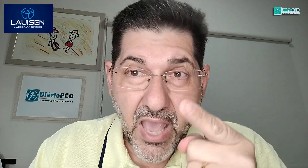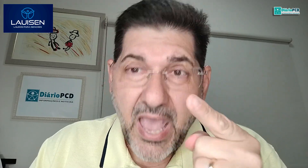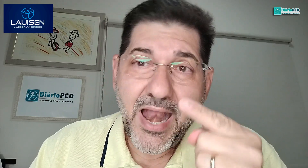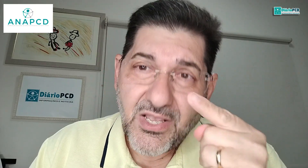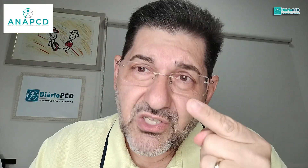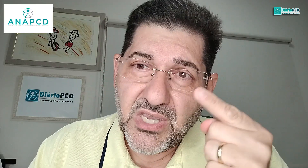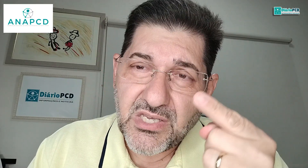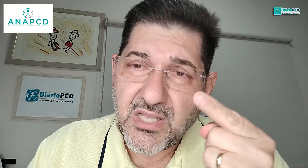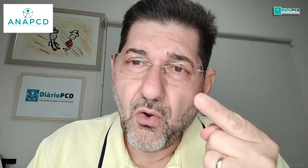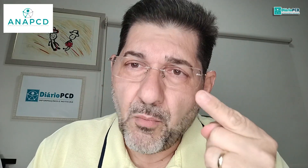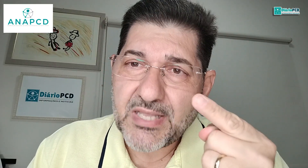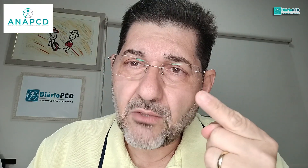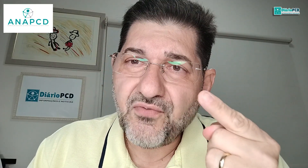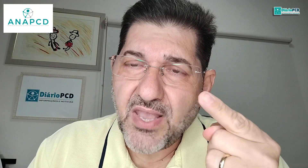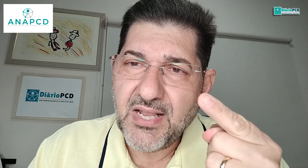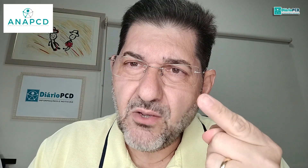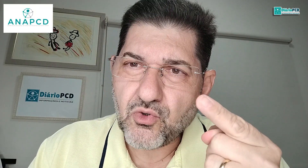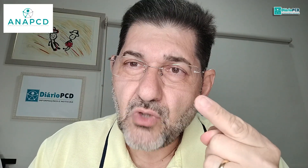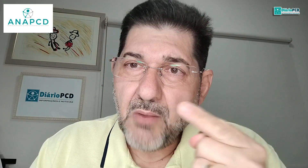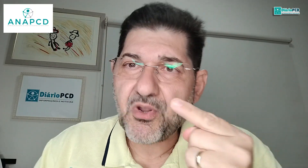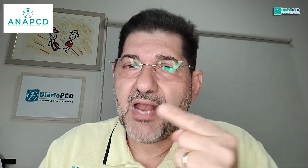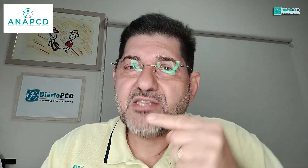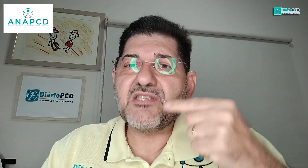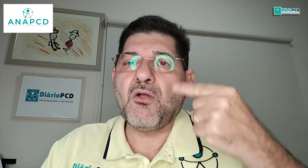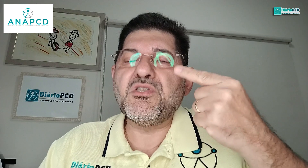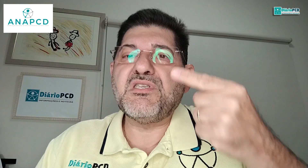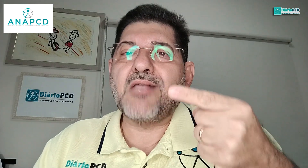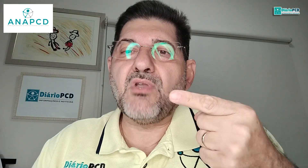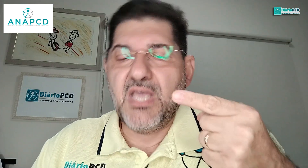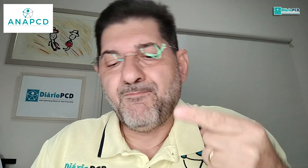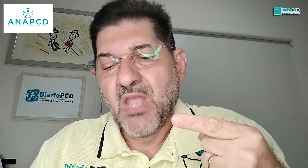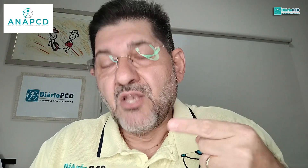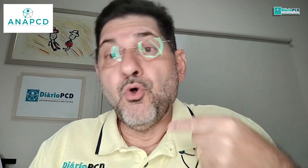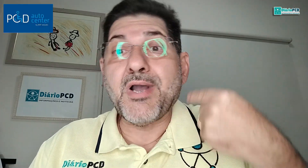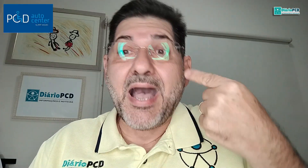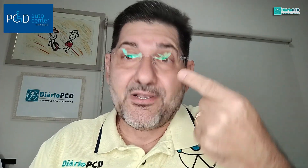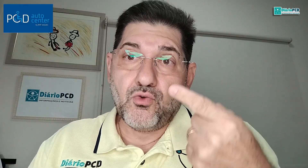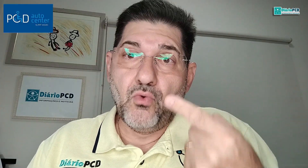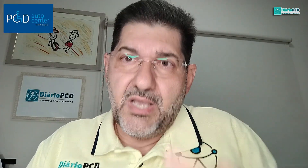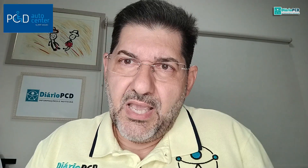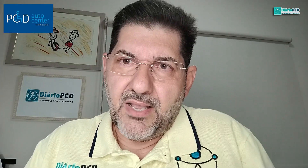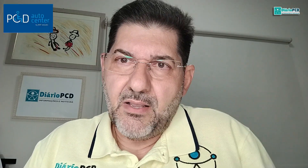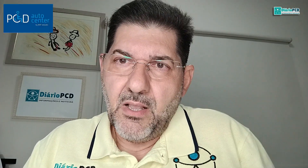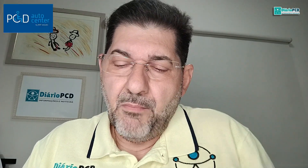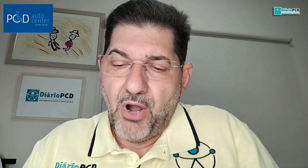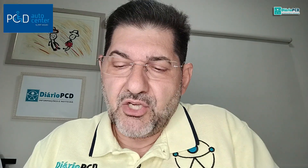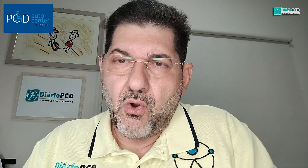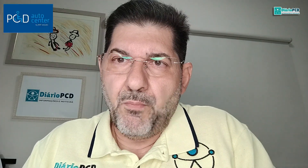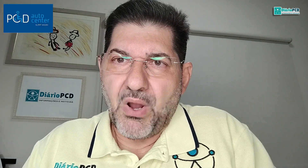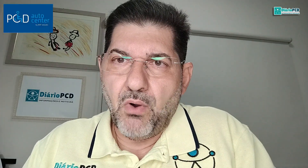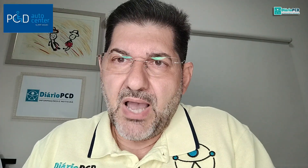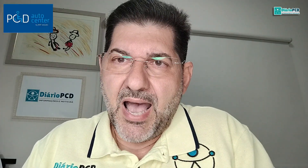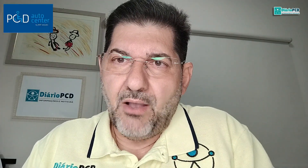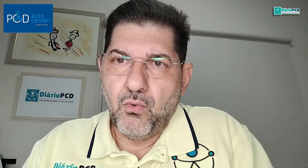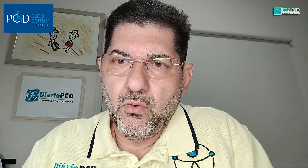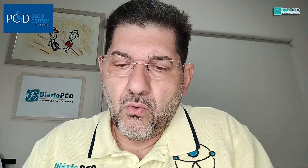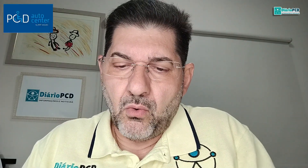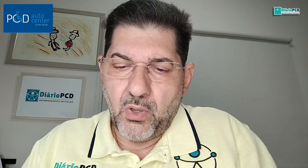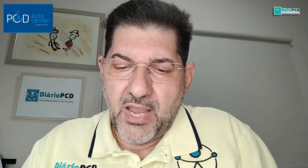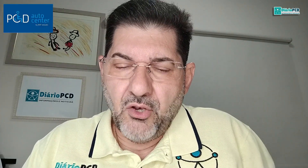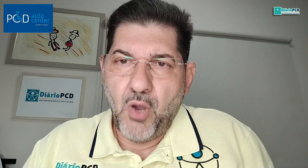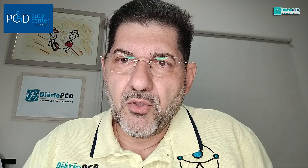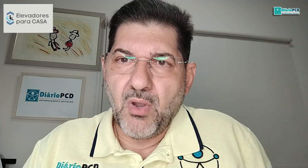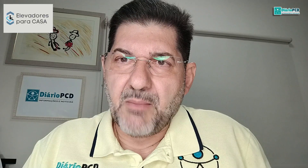Que eles sim estão cometendo fake news. Porque eles estão dizendo que, no caso do Gui, pode comprar o